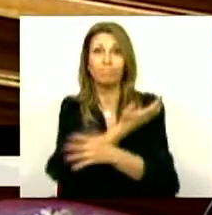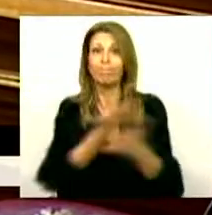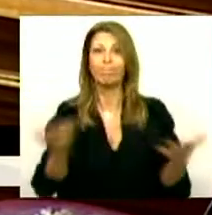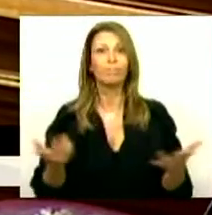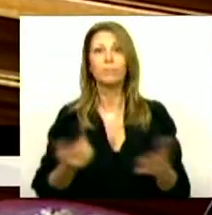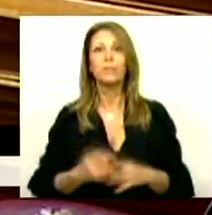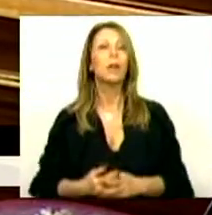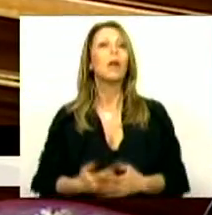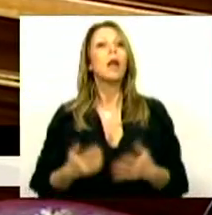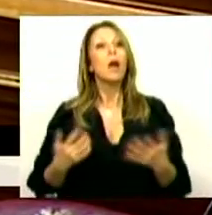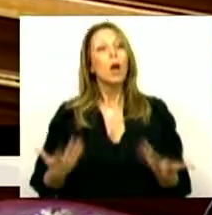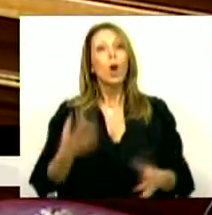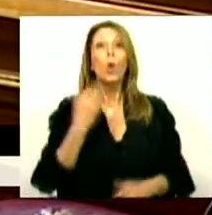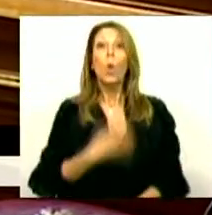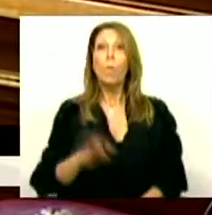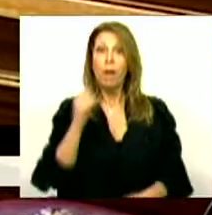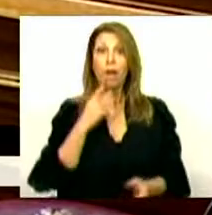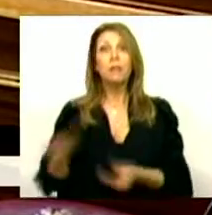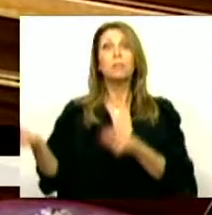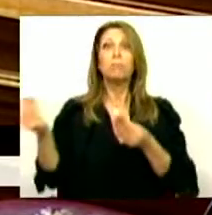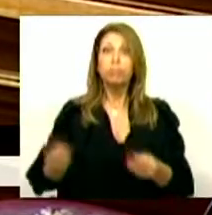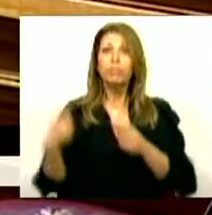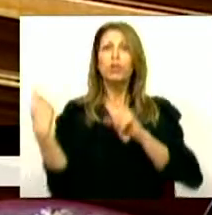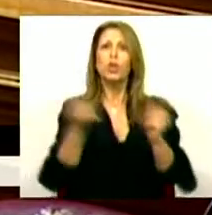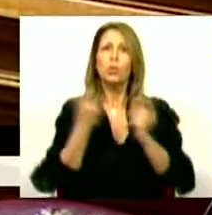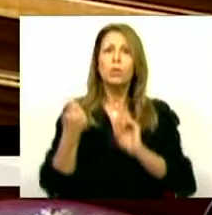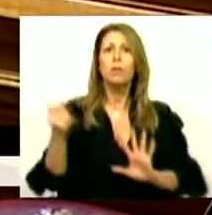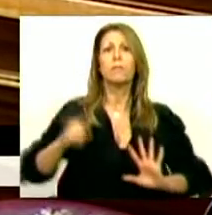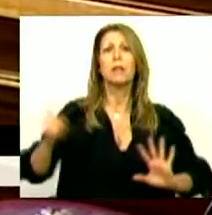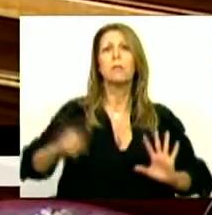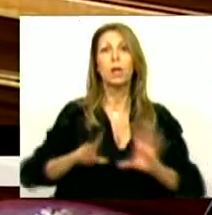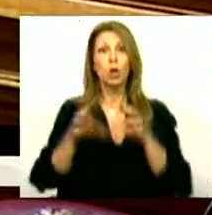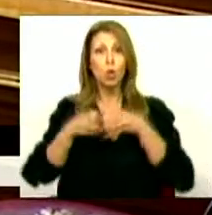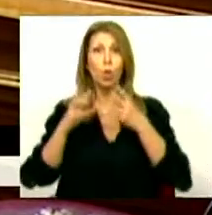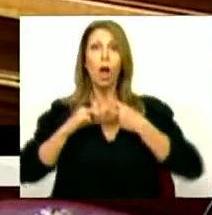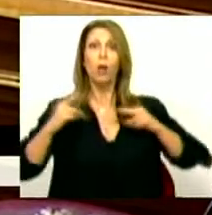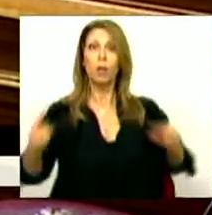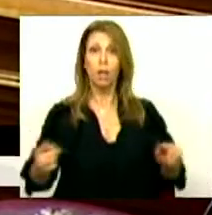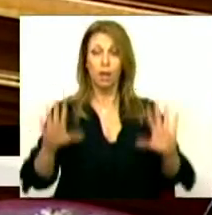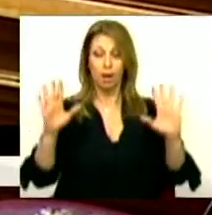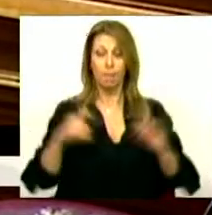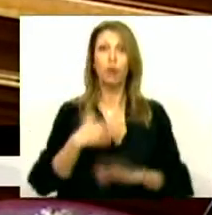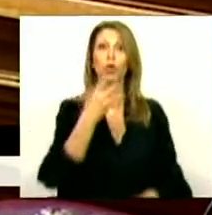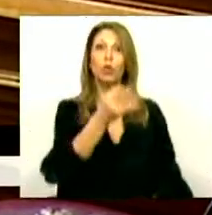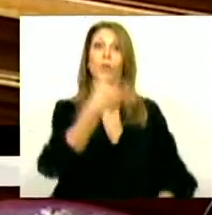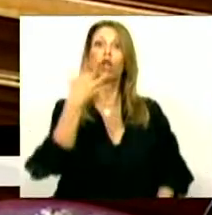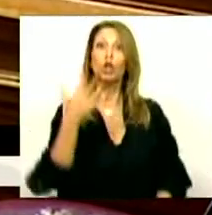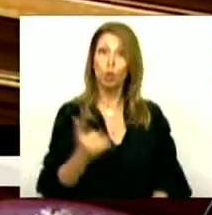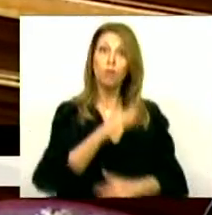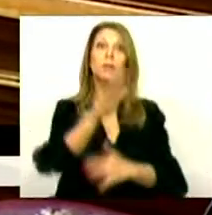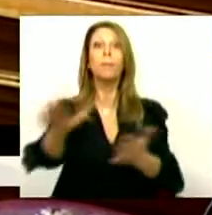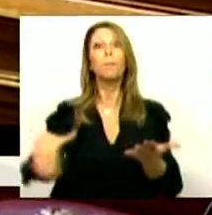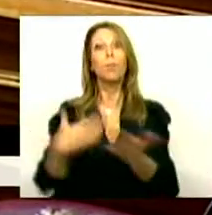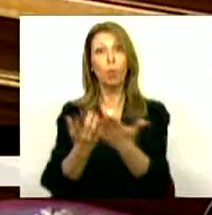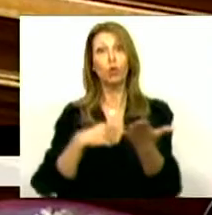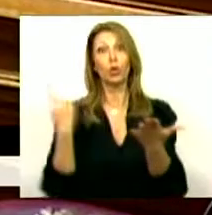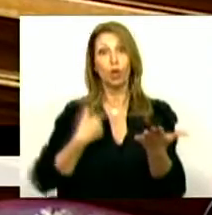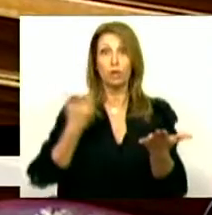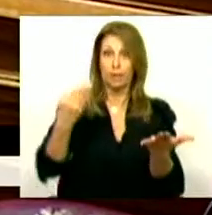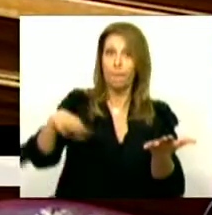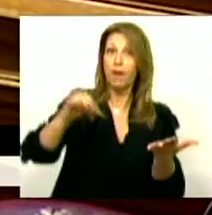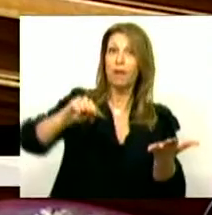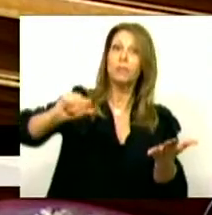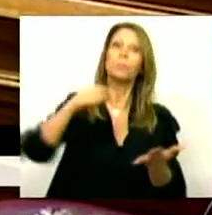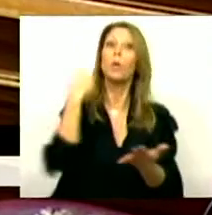diversas vezes à discussão nos órgãos autárquicos. Em 2012, sobre nossa proposta do PS em Oeiras, foi aprovada